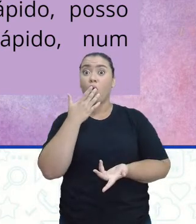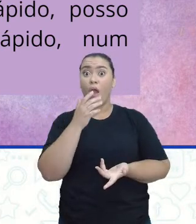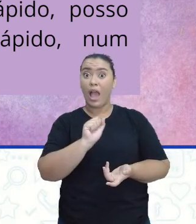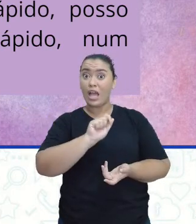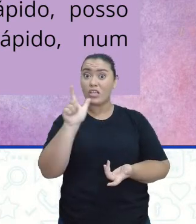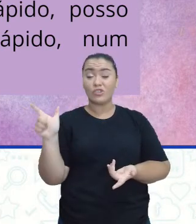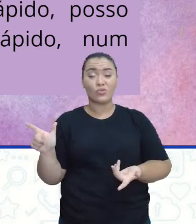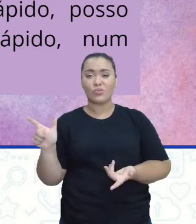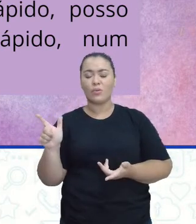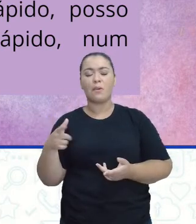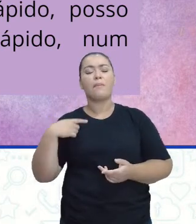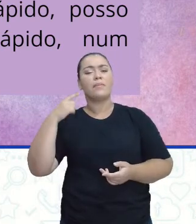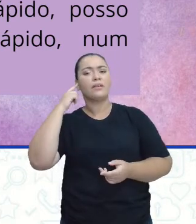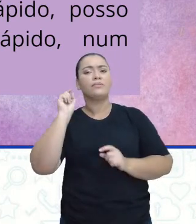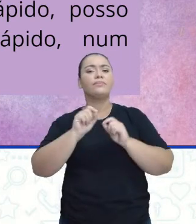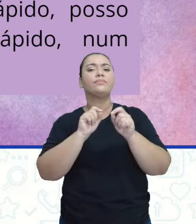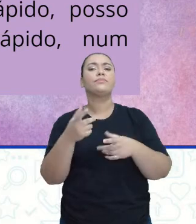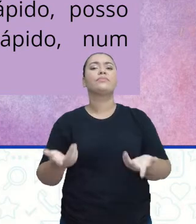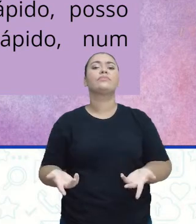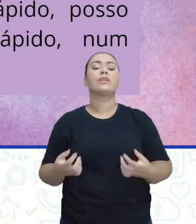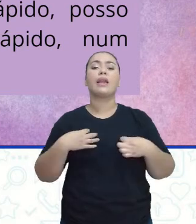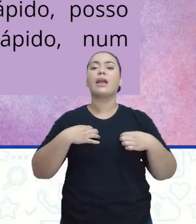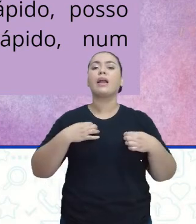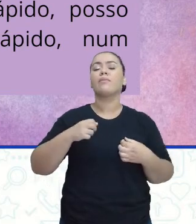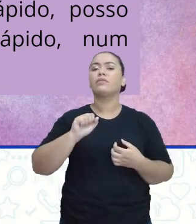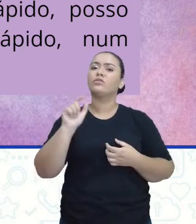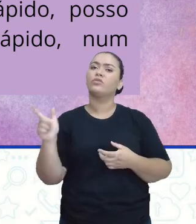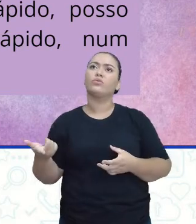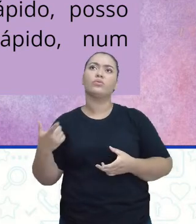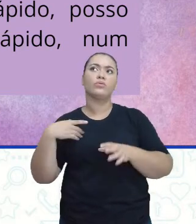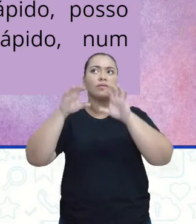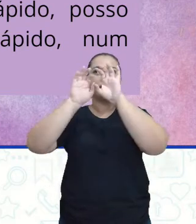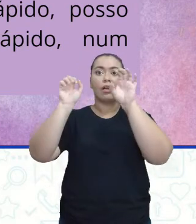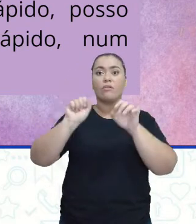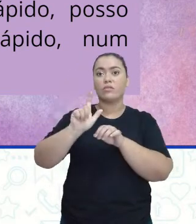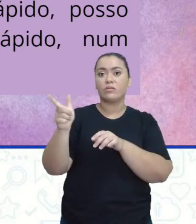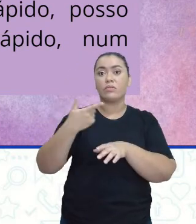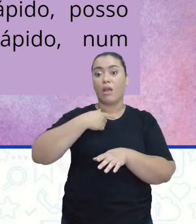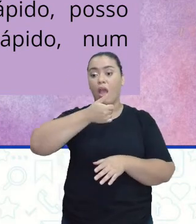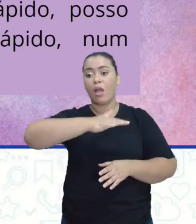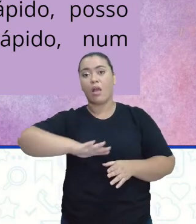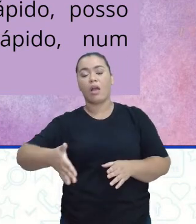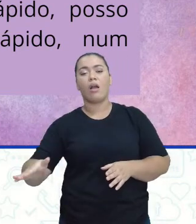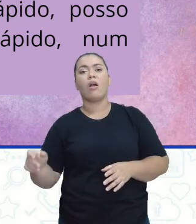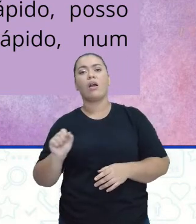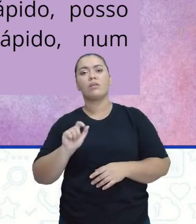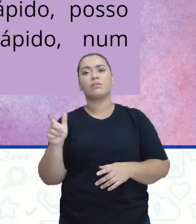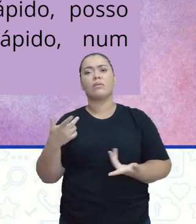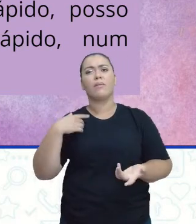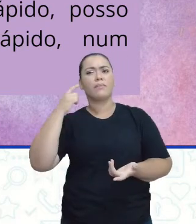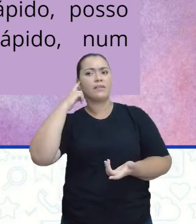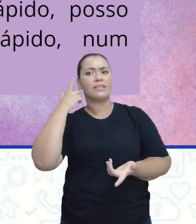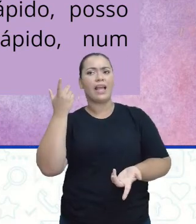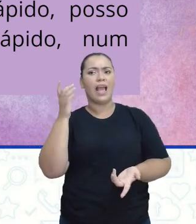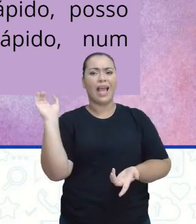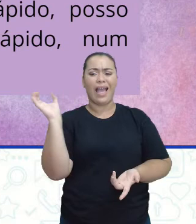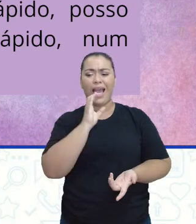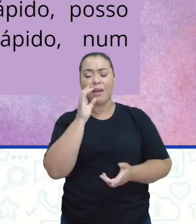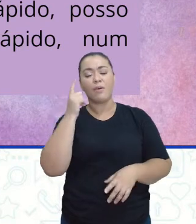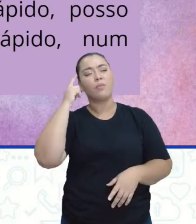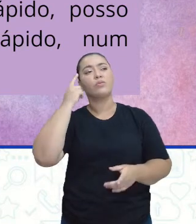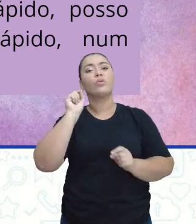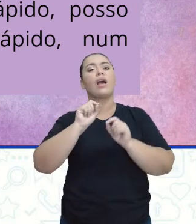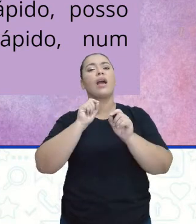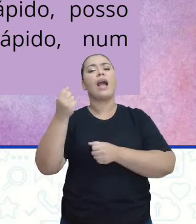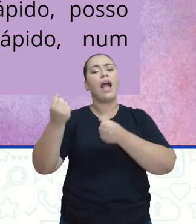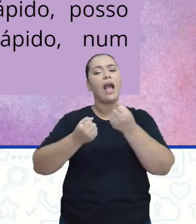maneira abstrata. A gente vai pensar em uma camisa azul, um céu azul, um mar azul. Ao pensar em rápido, eu penso num carro rápido,